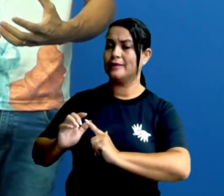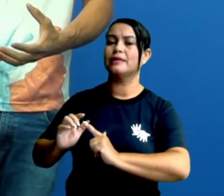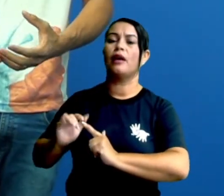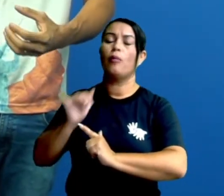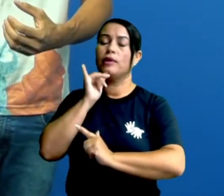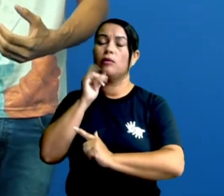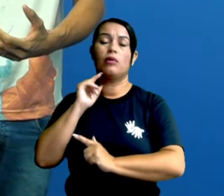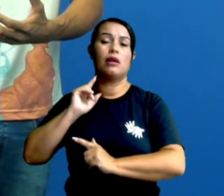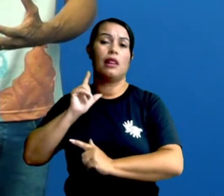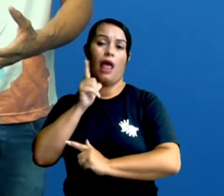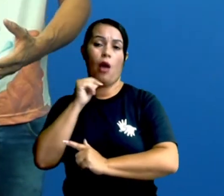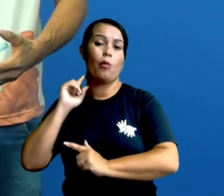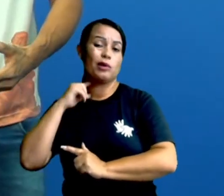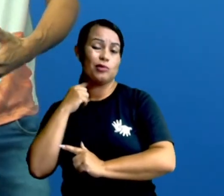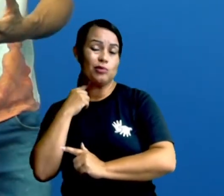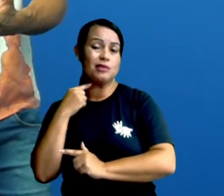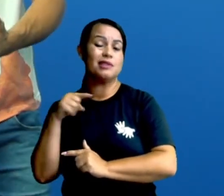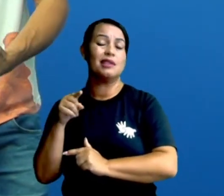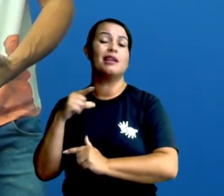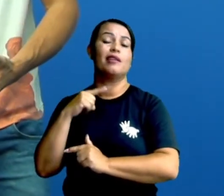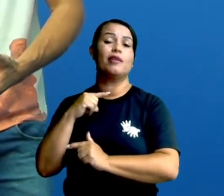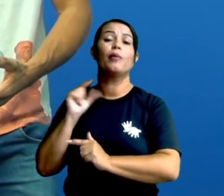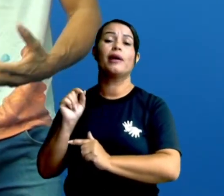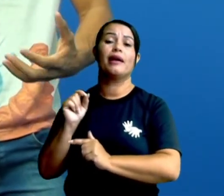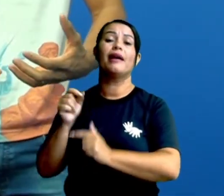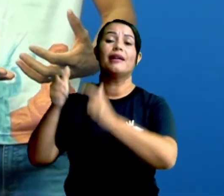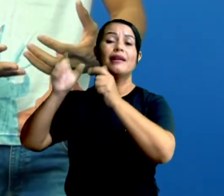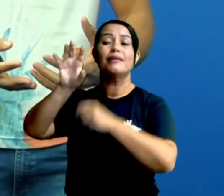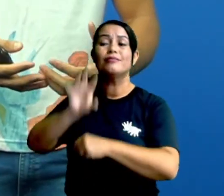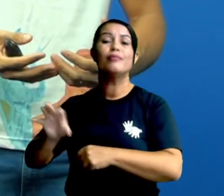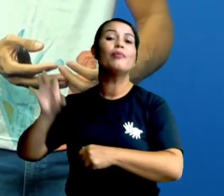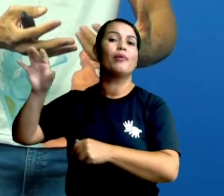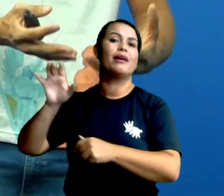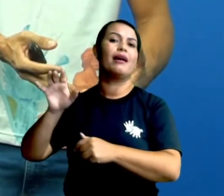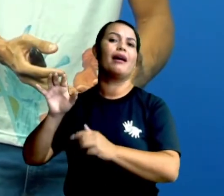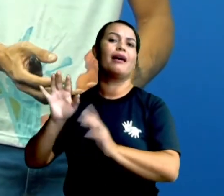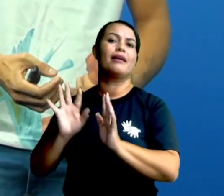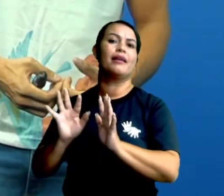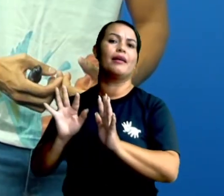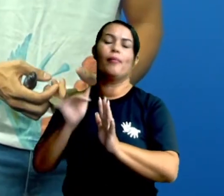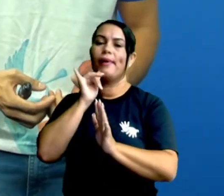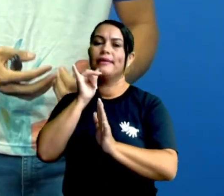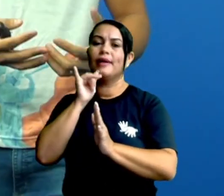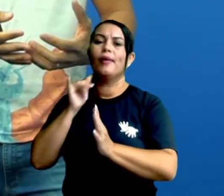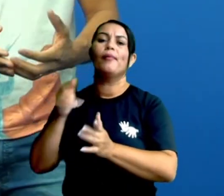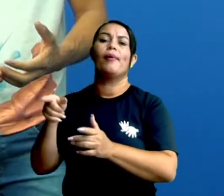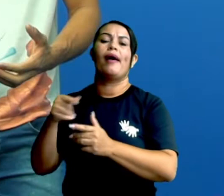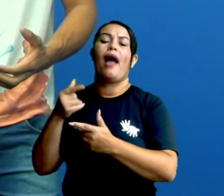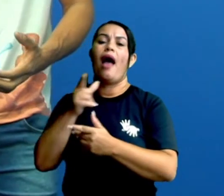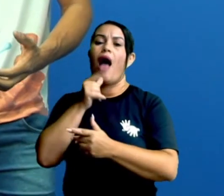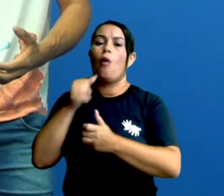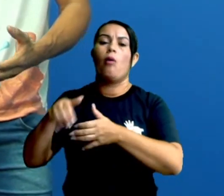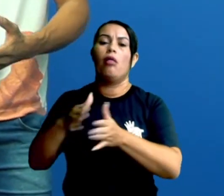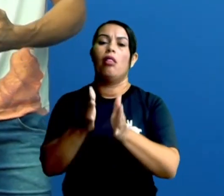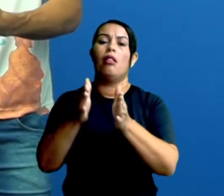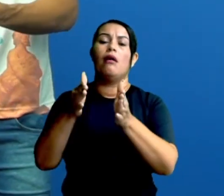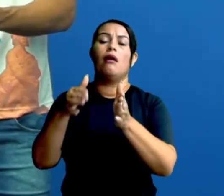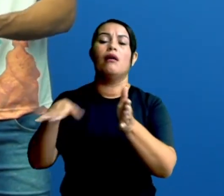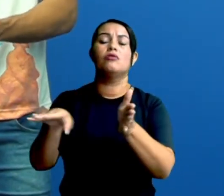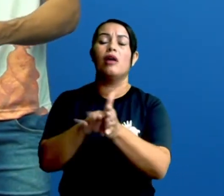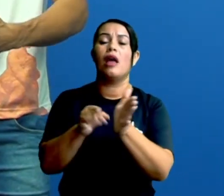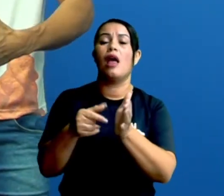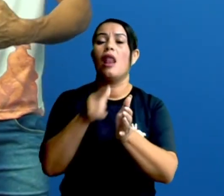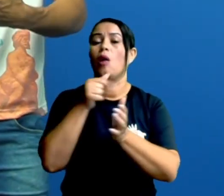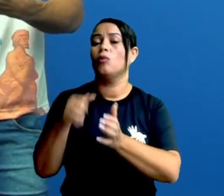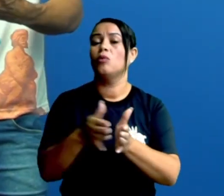São nessas regiões que o esgoto acaba tendo como destino final um destino que não é o destino correto, é um destino inadequado, que acaba sendo lá